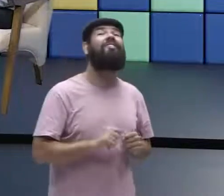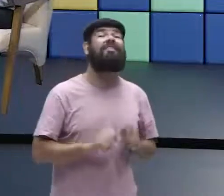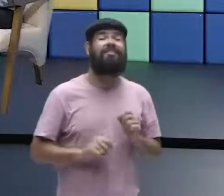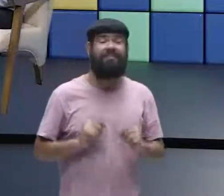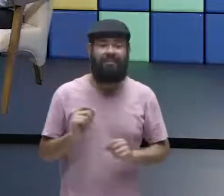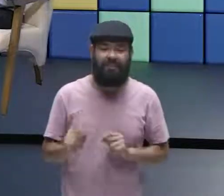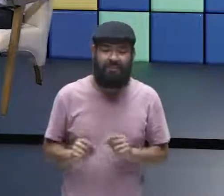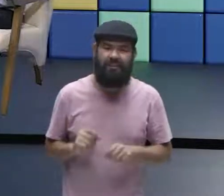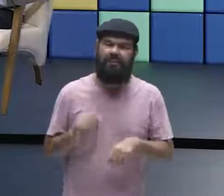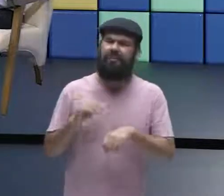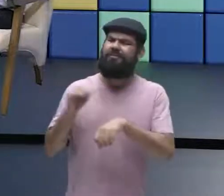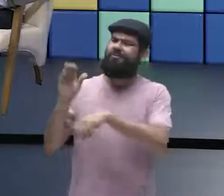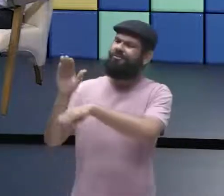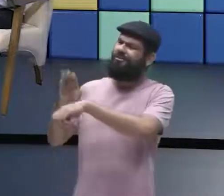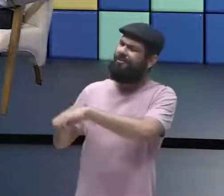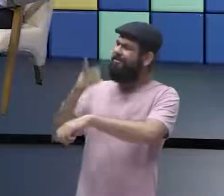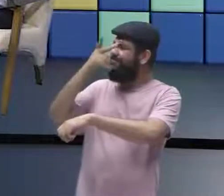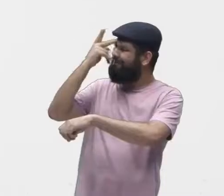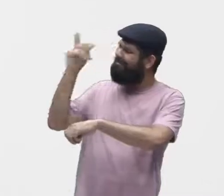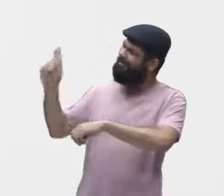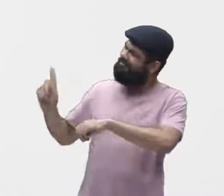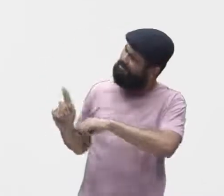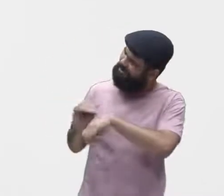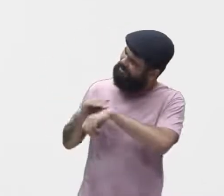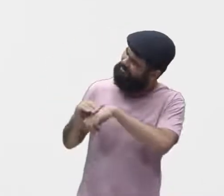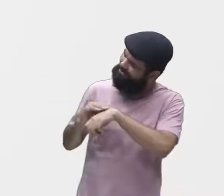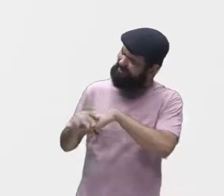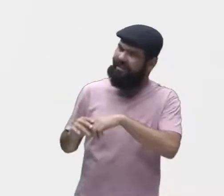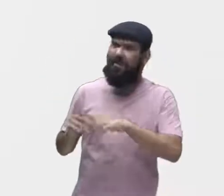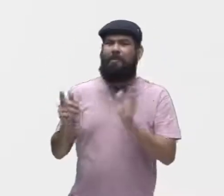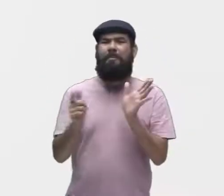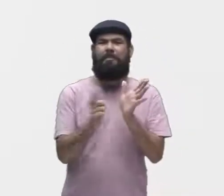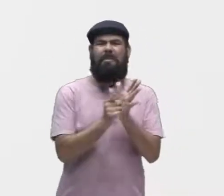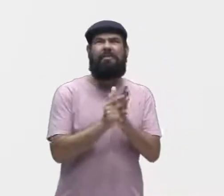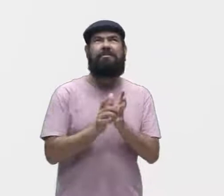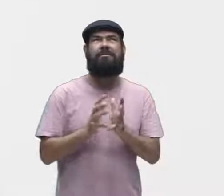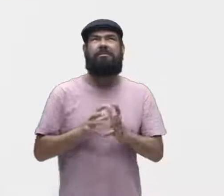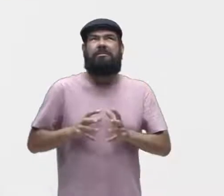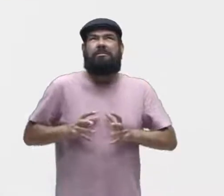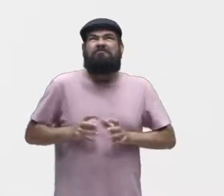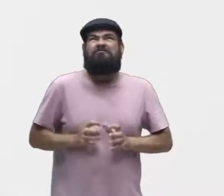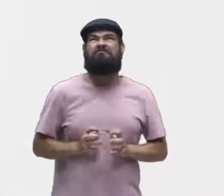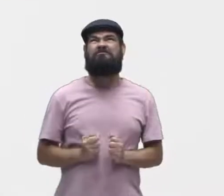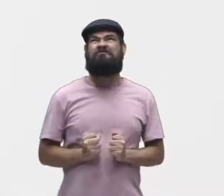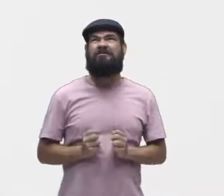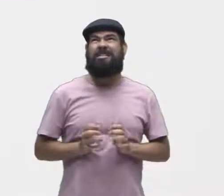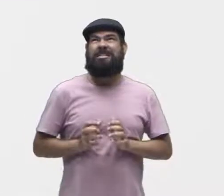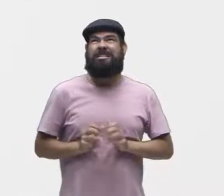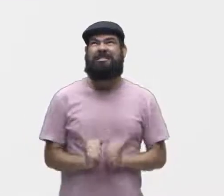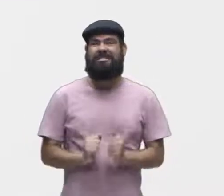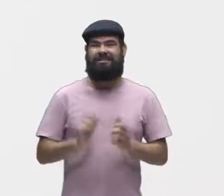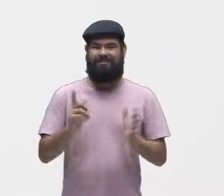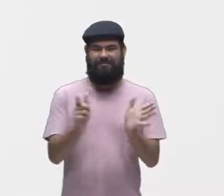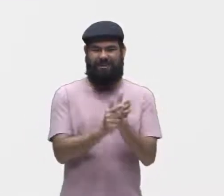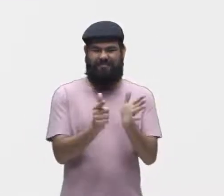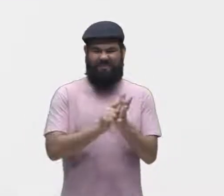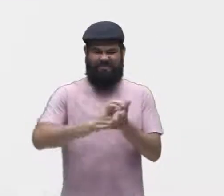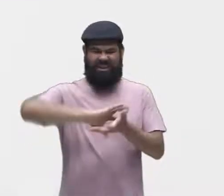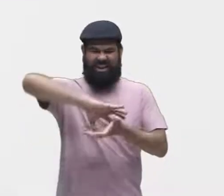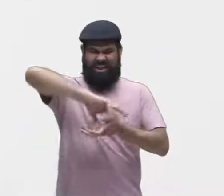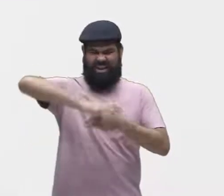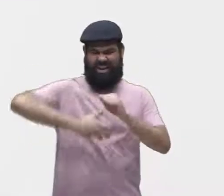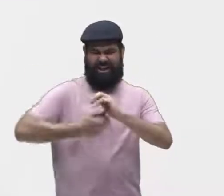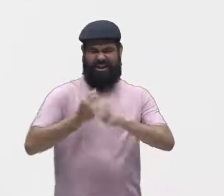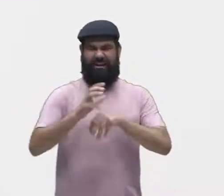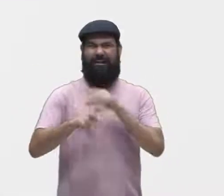vou conversar com alguém, eu vou amassar um papel, né, para mim tirar essa tensão, ali, deixar ele bem amassadinho ali, né?